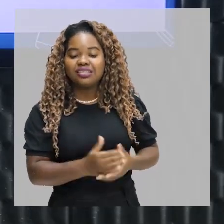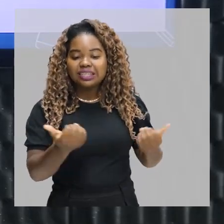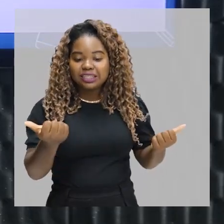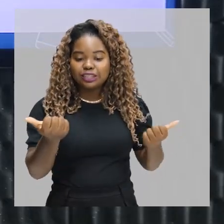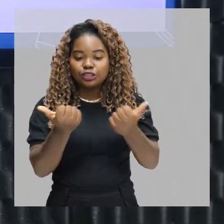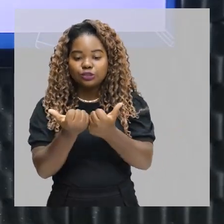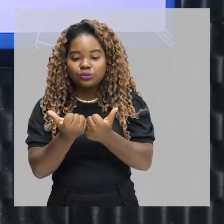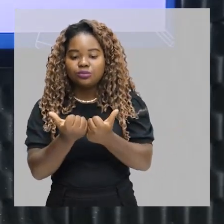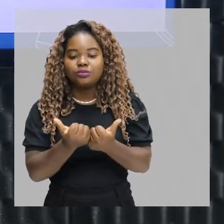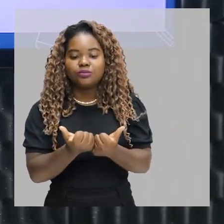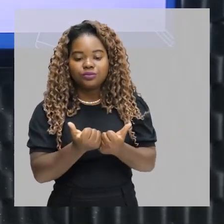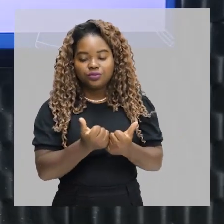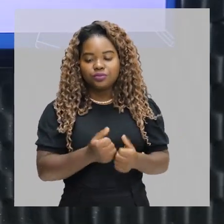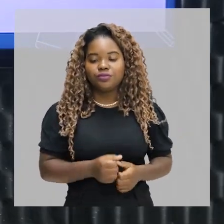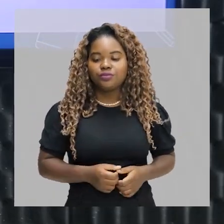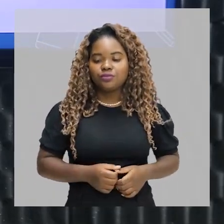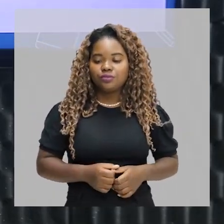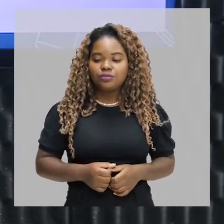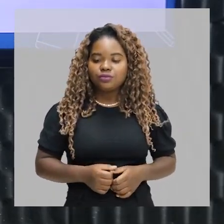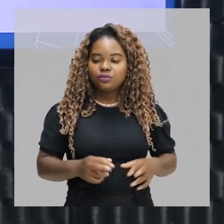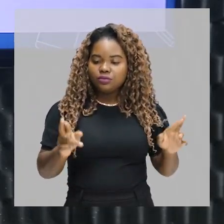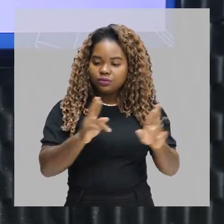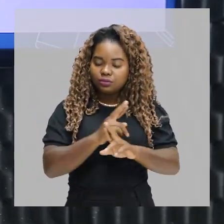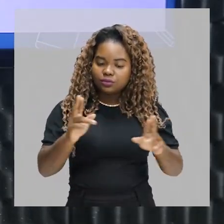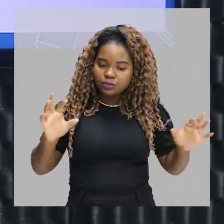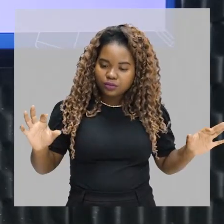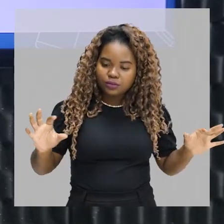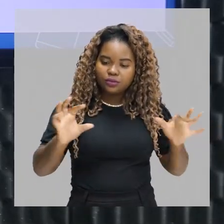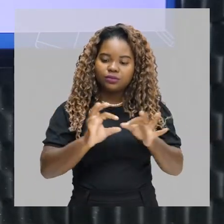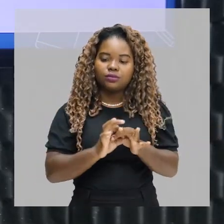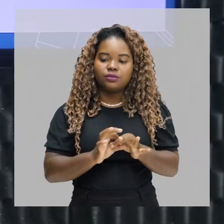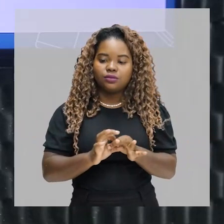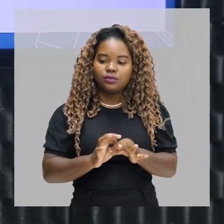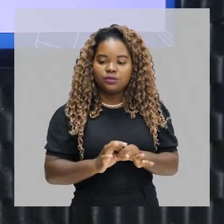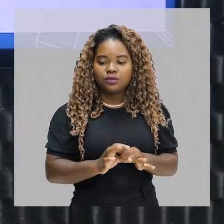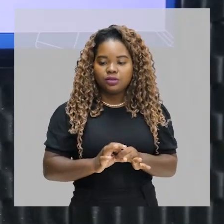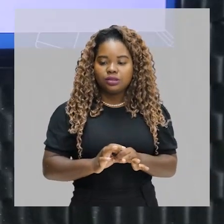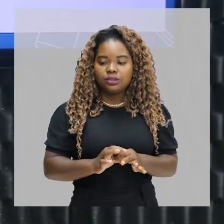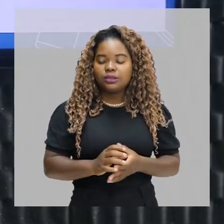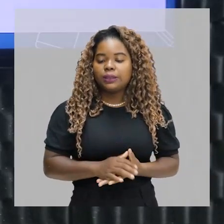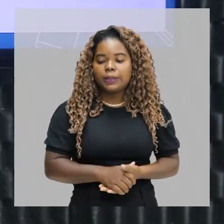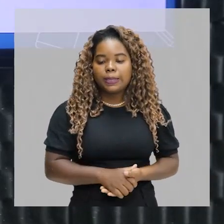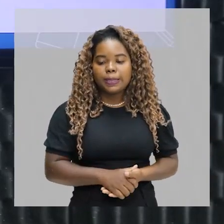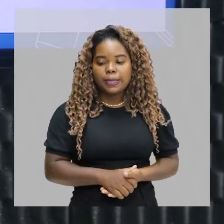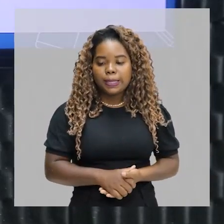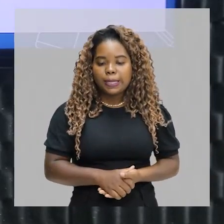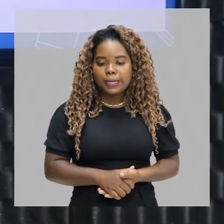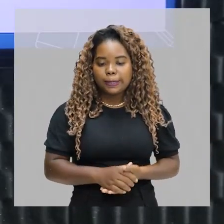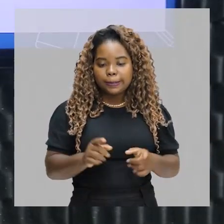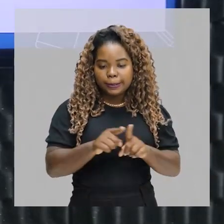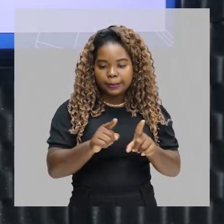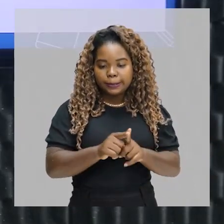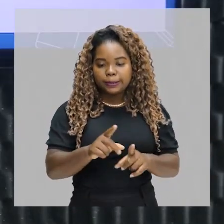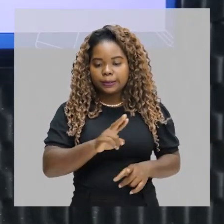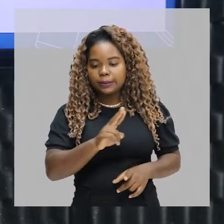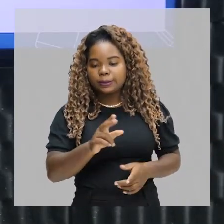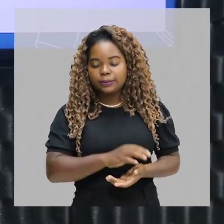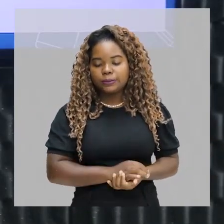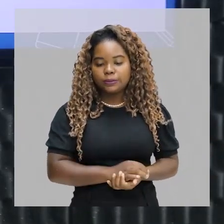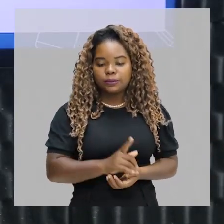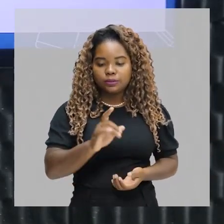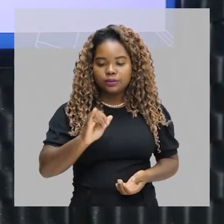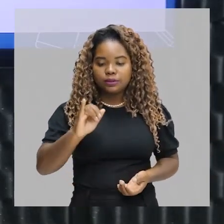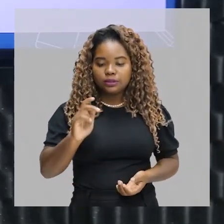Ele junta, ele serve para fazer a união entre sentenças. Por isso que ele também é chamado de